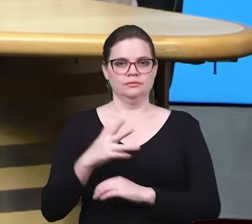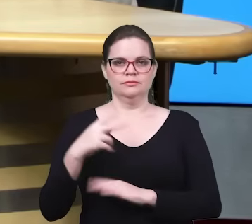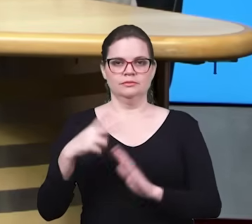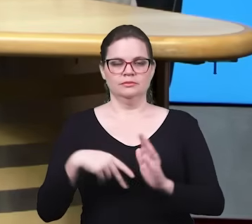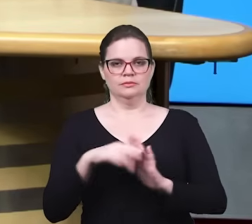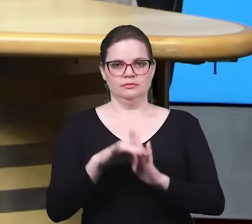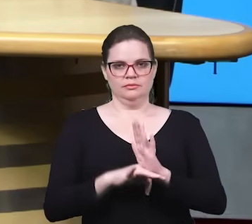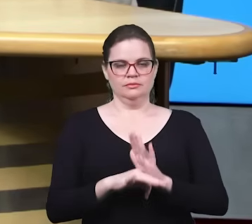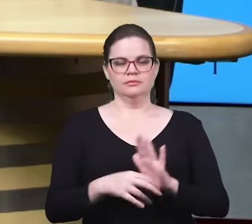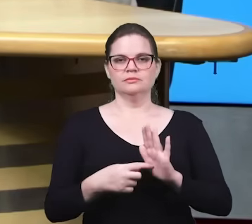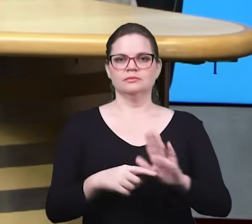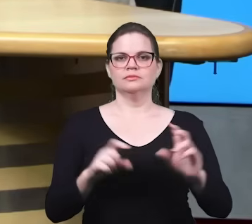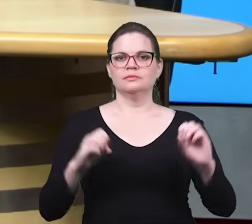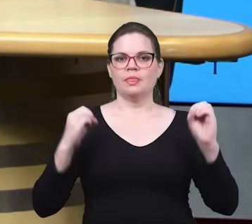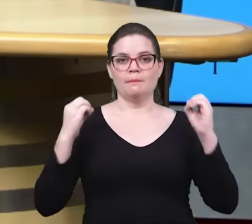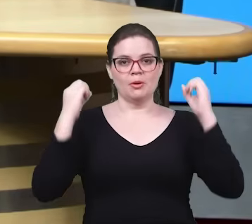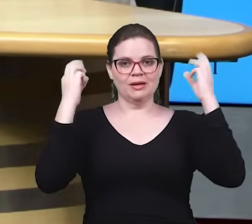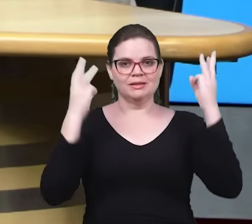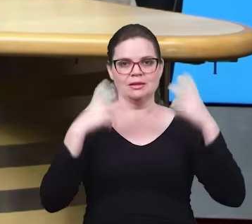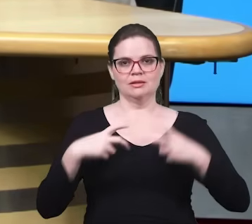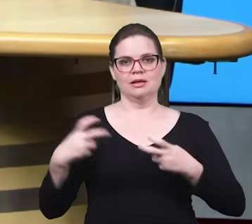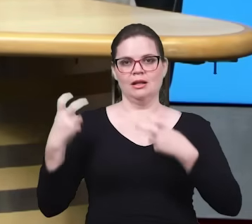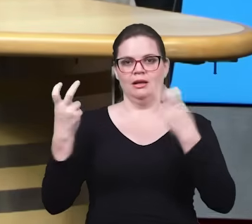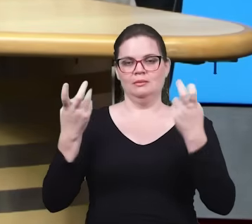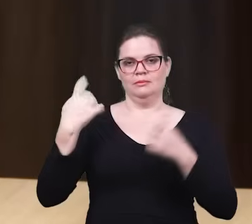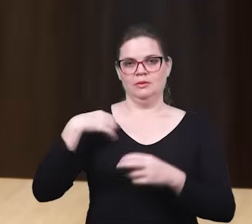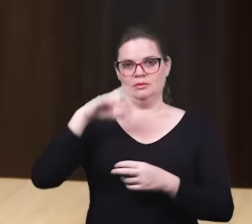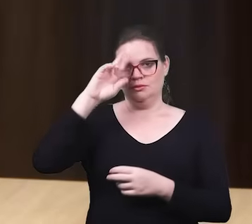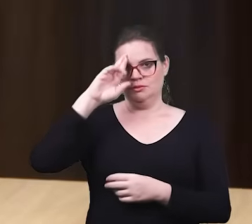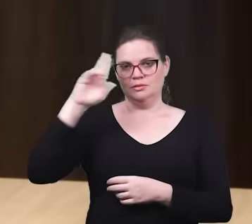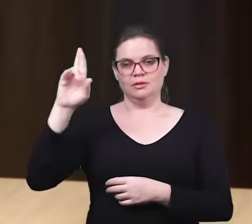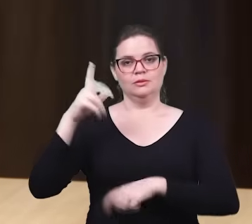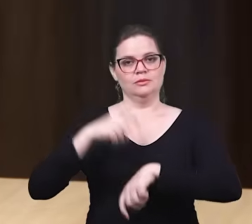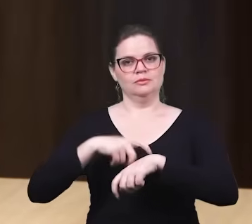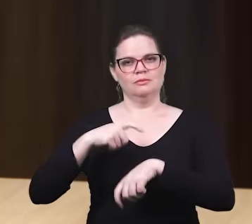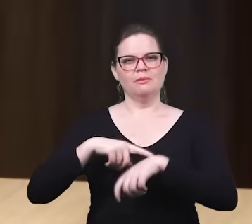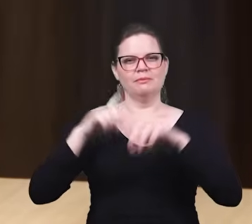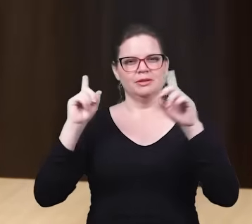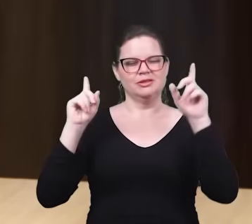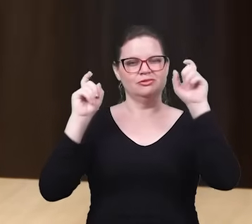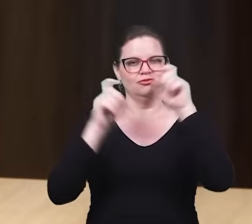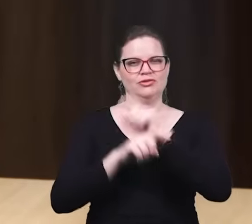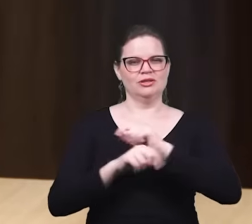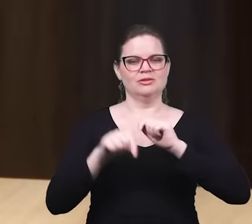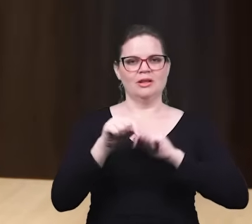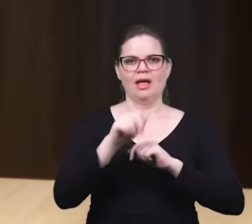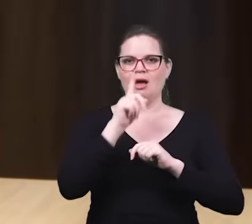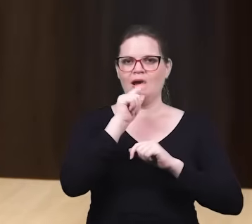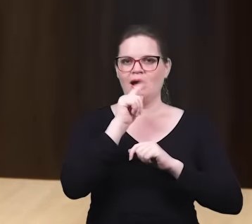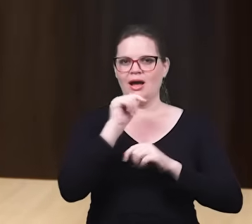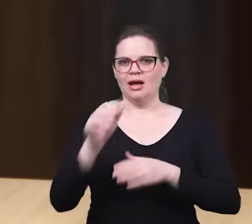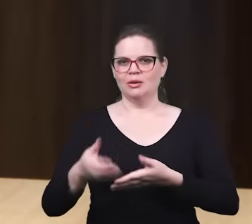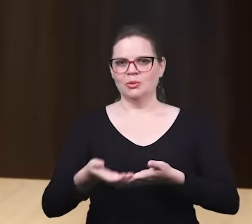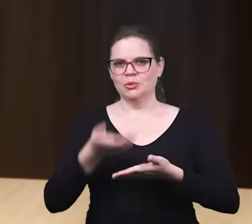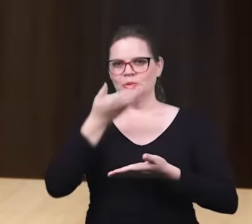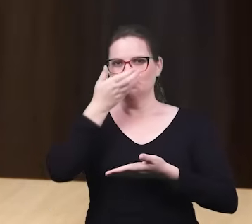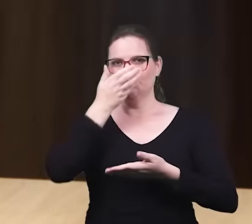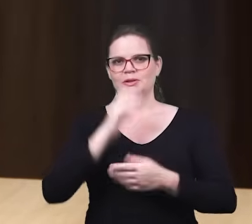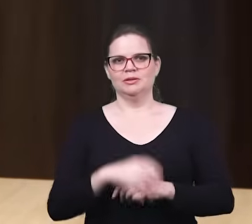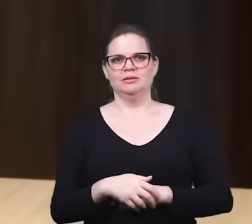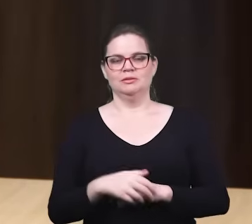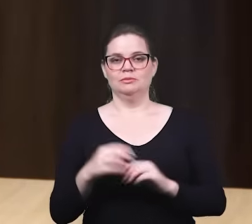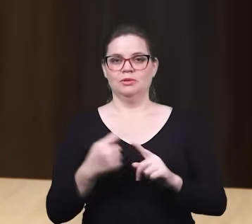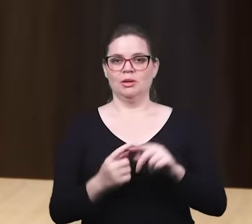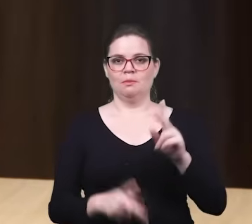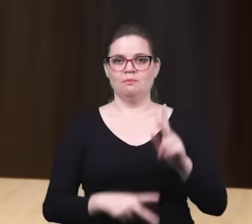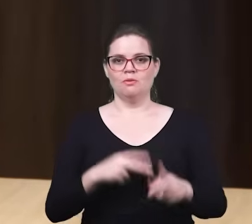texto, Moisés clamou ao Senhor naquele momento de grande dificuldade, quando Israel, o